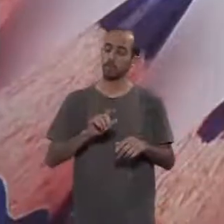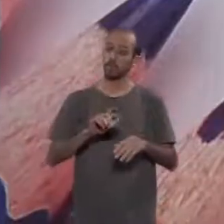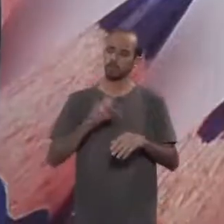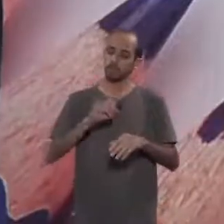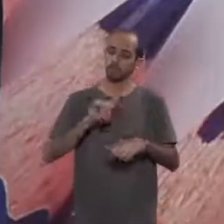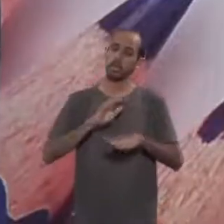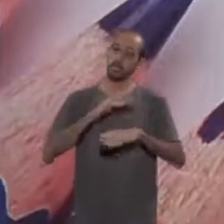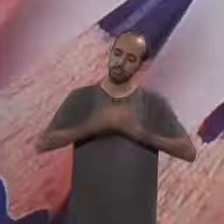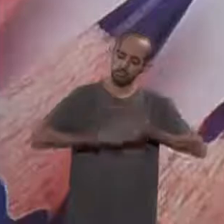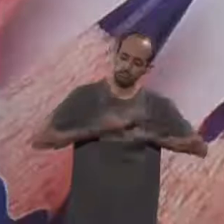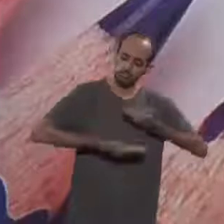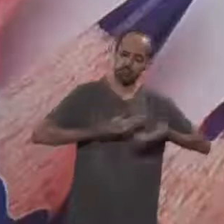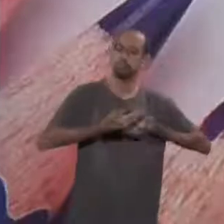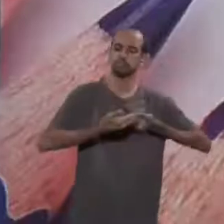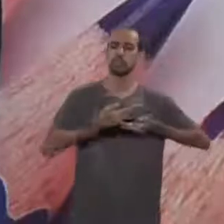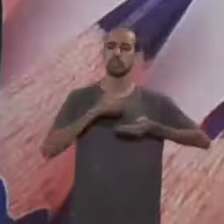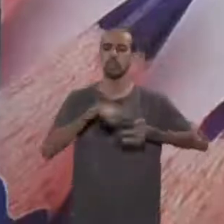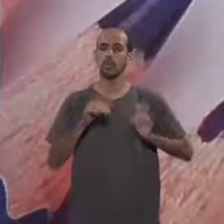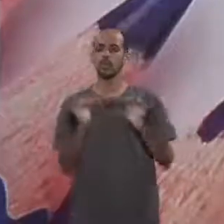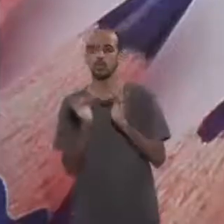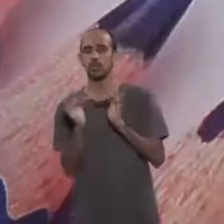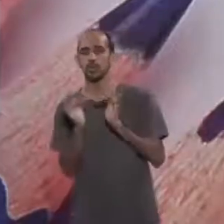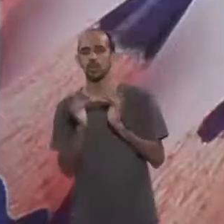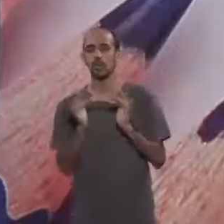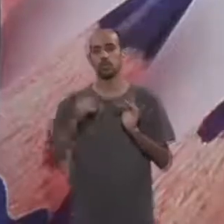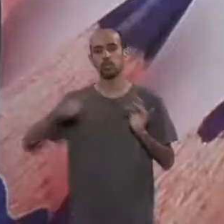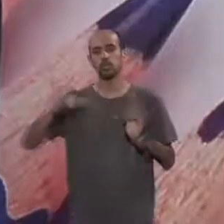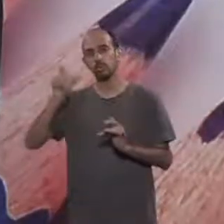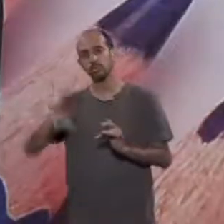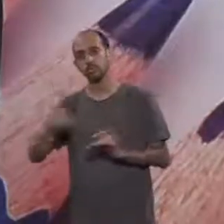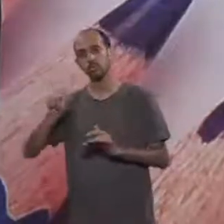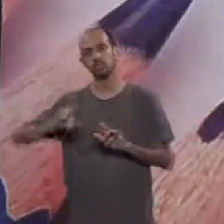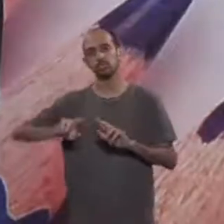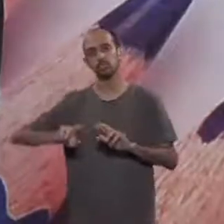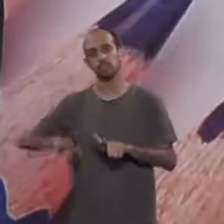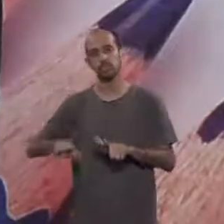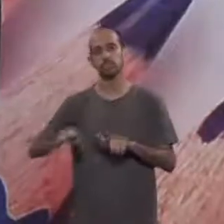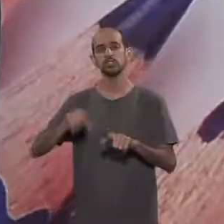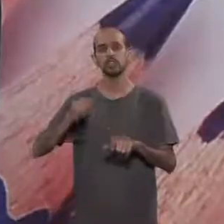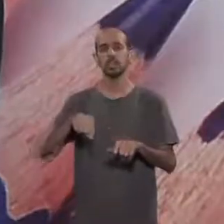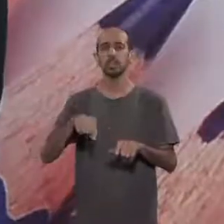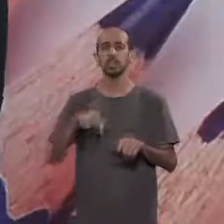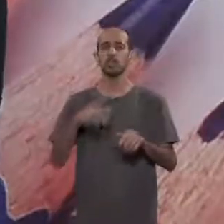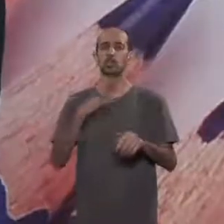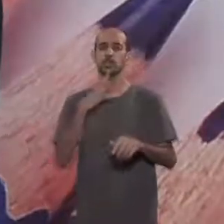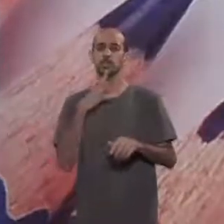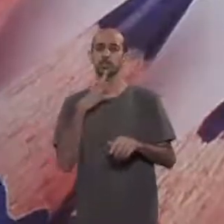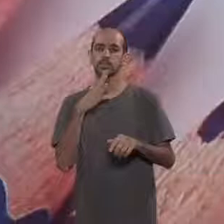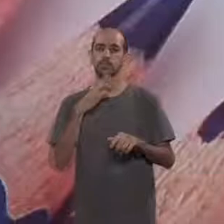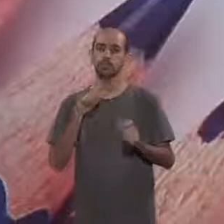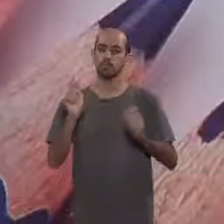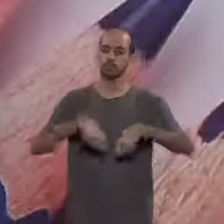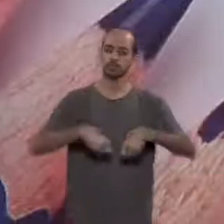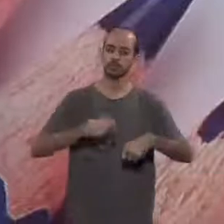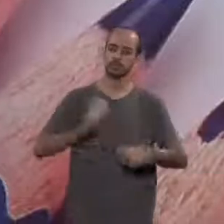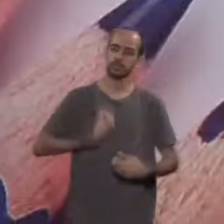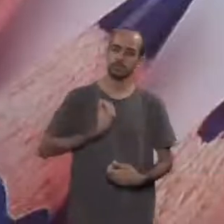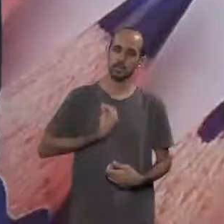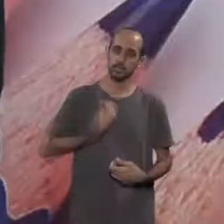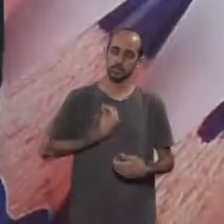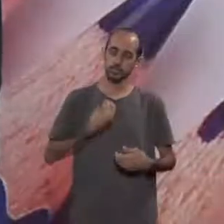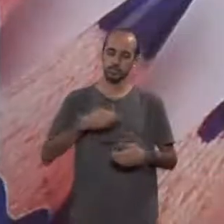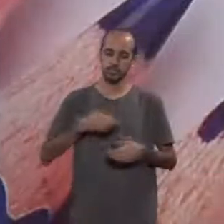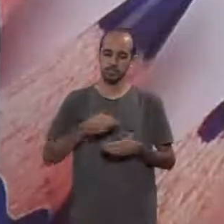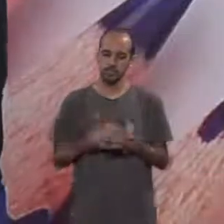muito, porque é vivência, é o contato com a diferença, é o conhecer as possibilidades da vida. Quanto mais a gente conhece as possibilidades da vida,